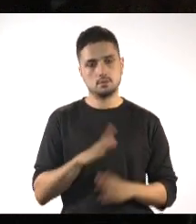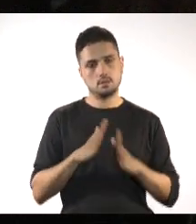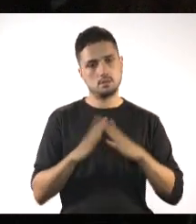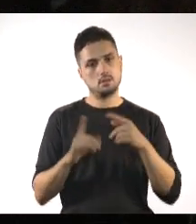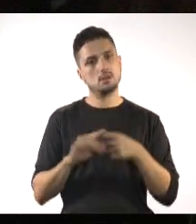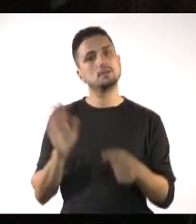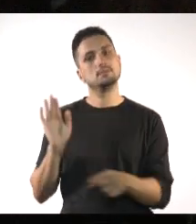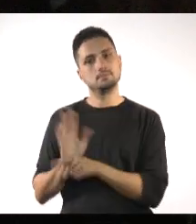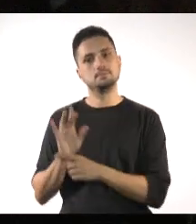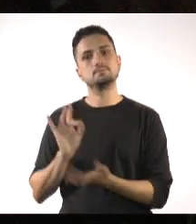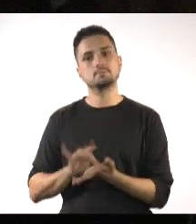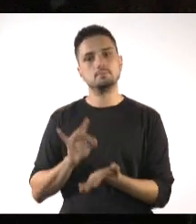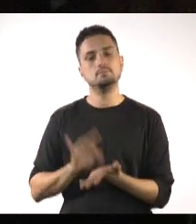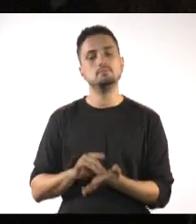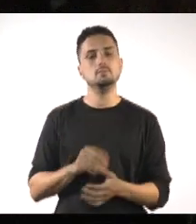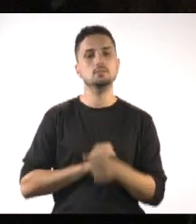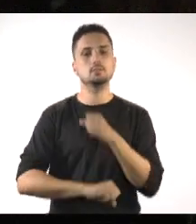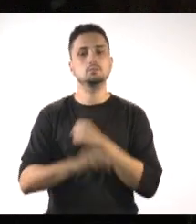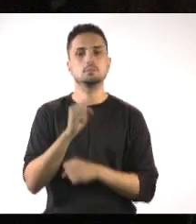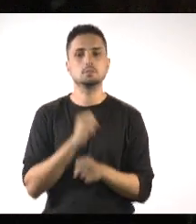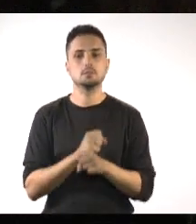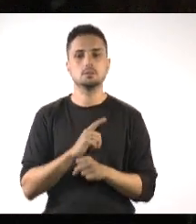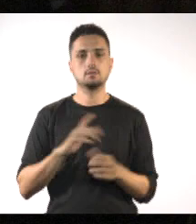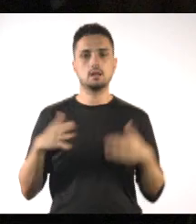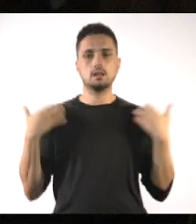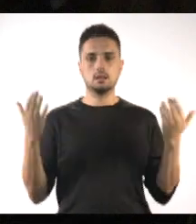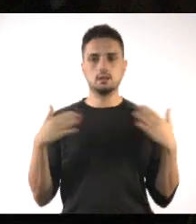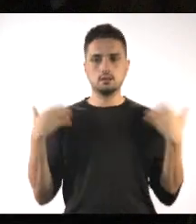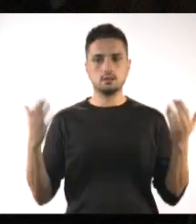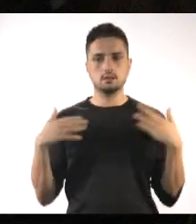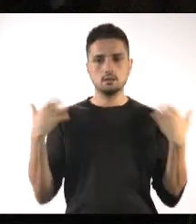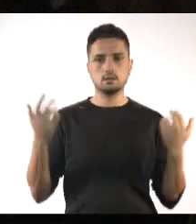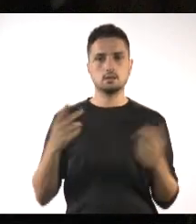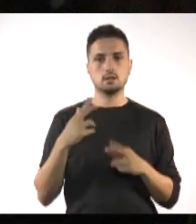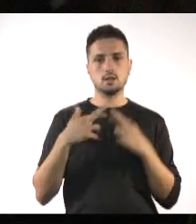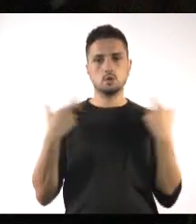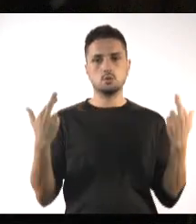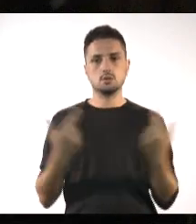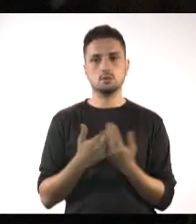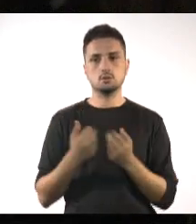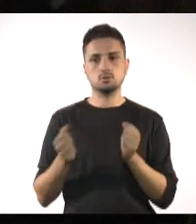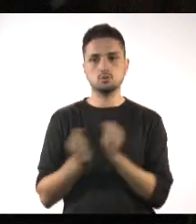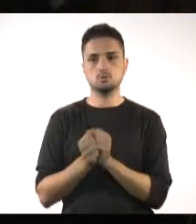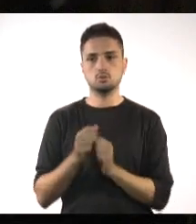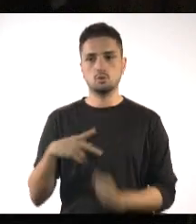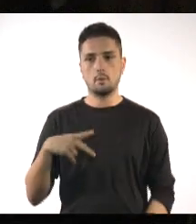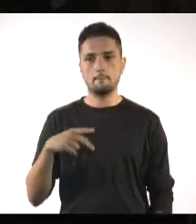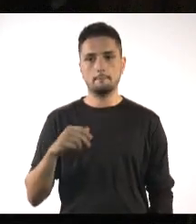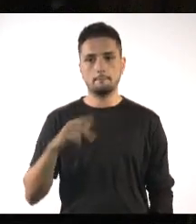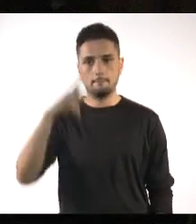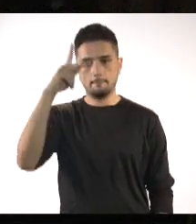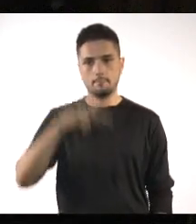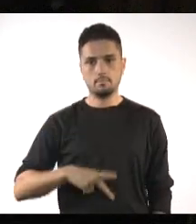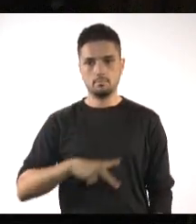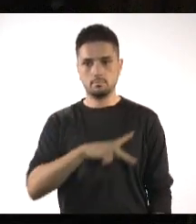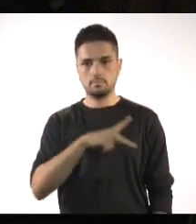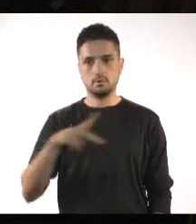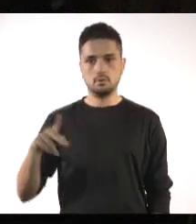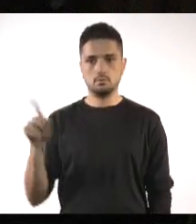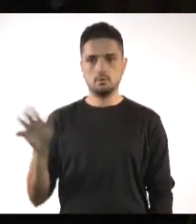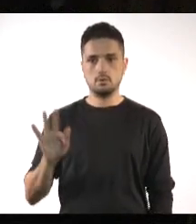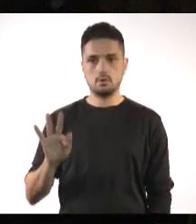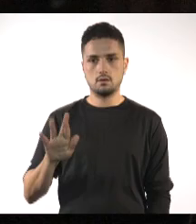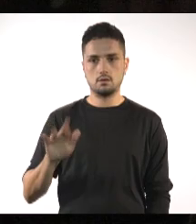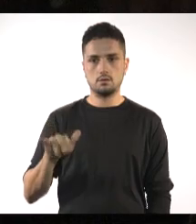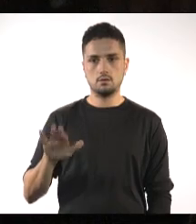Ano passado eu tive a alegria imensa de estar numa reunião, de estar pessoalmente com o Papa Francisco, e nesse discurso ele foi muito enfático